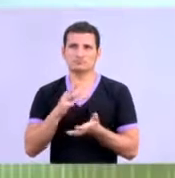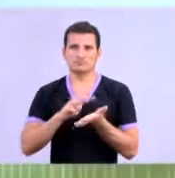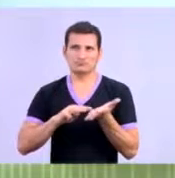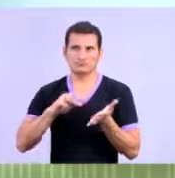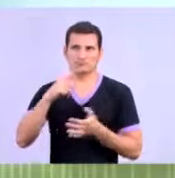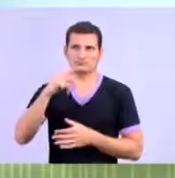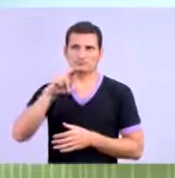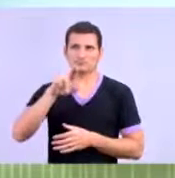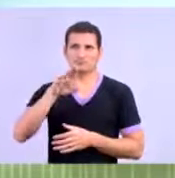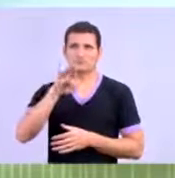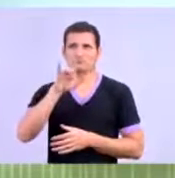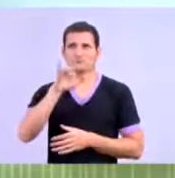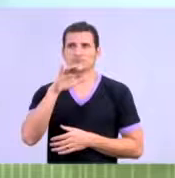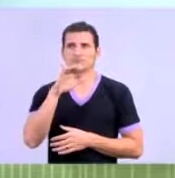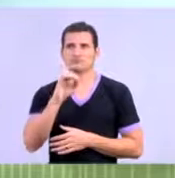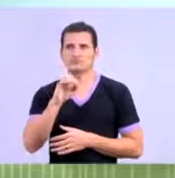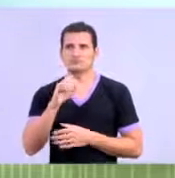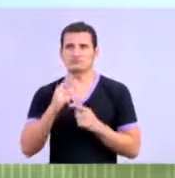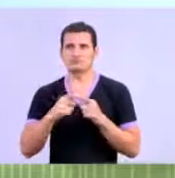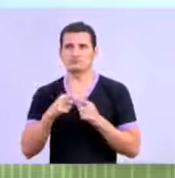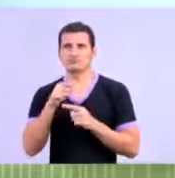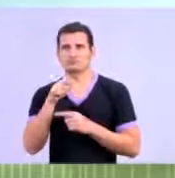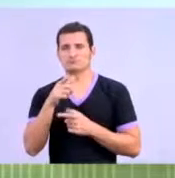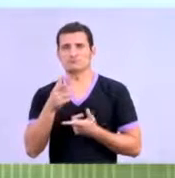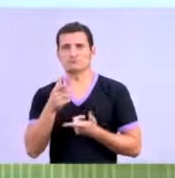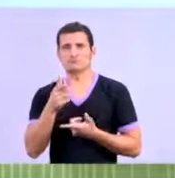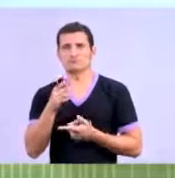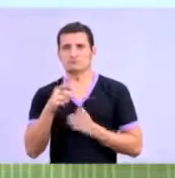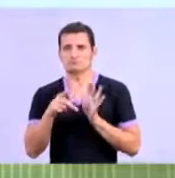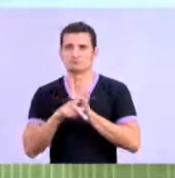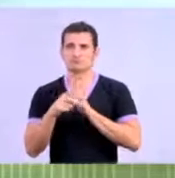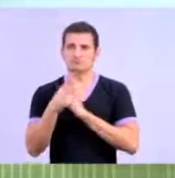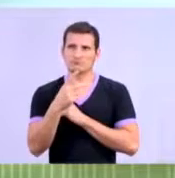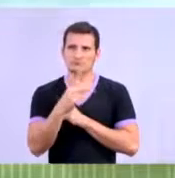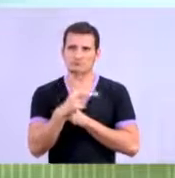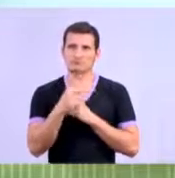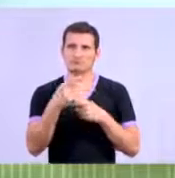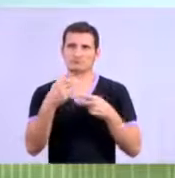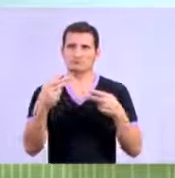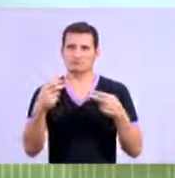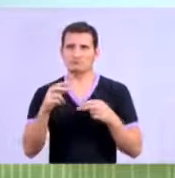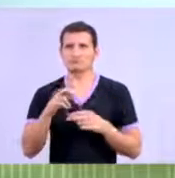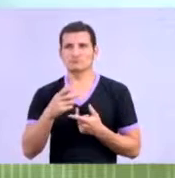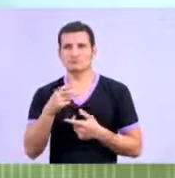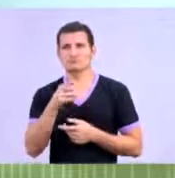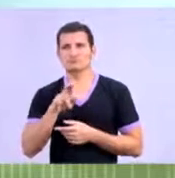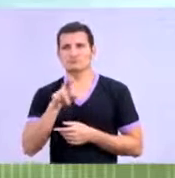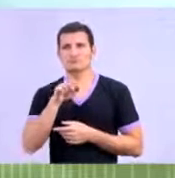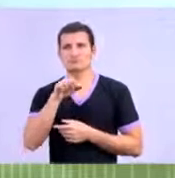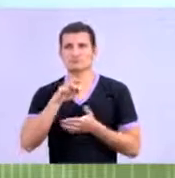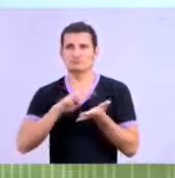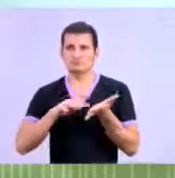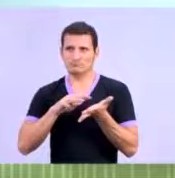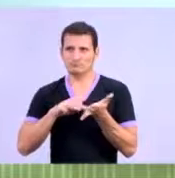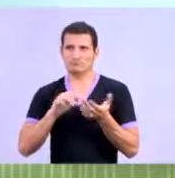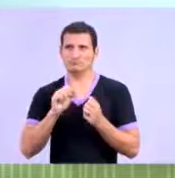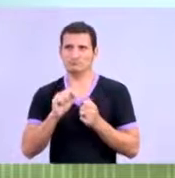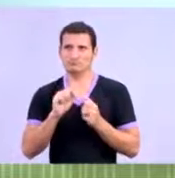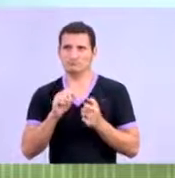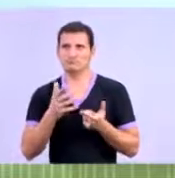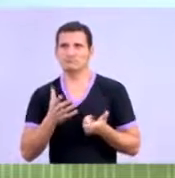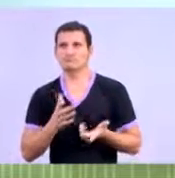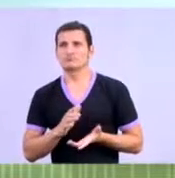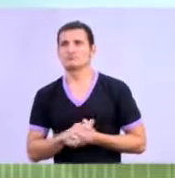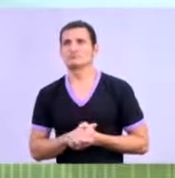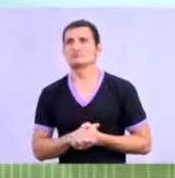é porque ele faz parte da interface do objeto, então a gente vai poder utilizar aquele método, a gente vai poder invocar aquele método. Não invocar ficou um